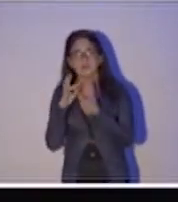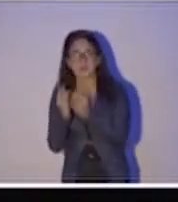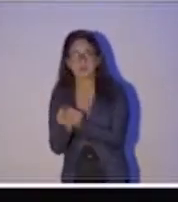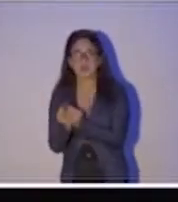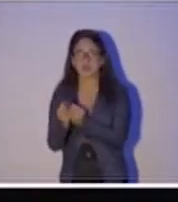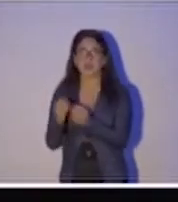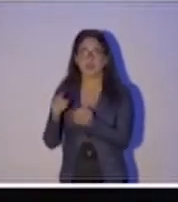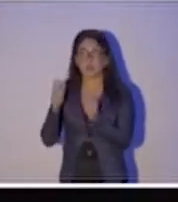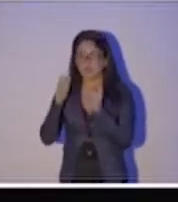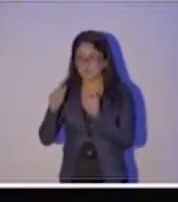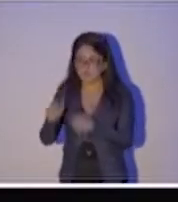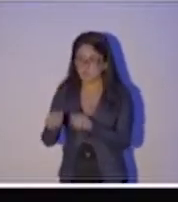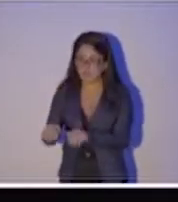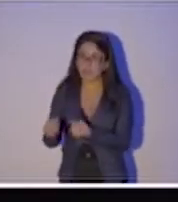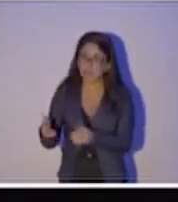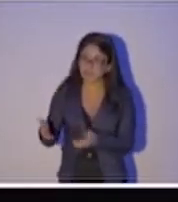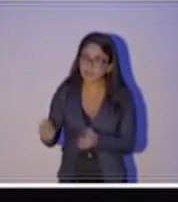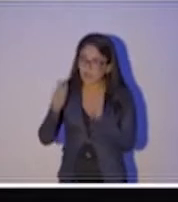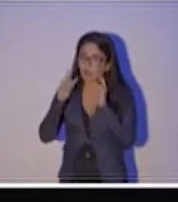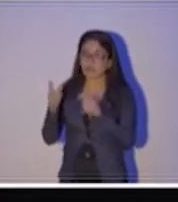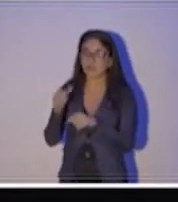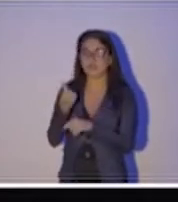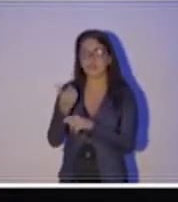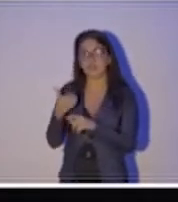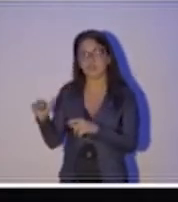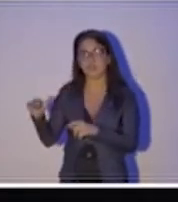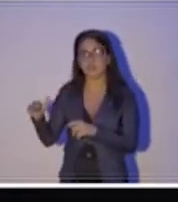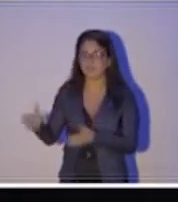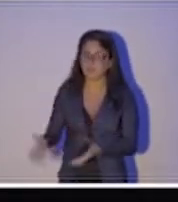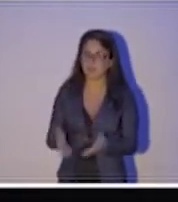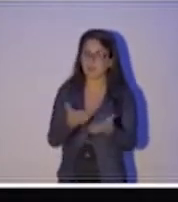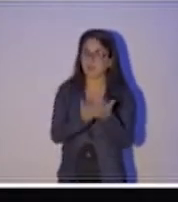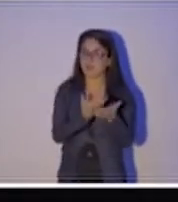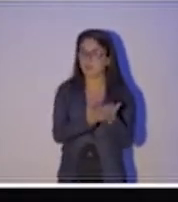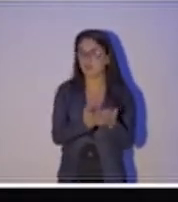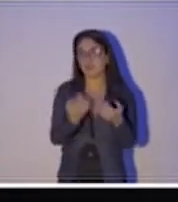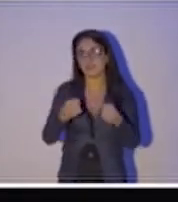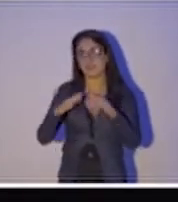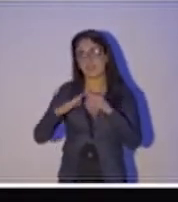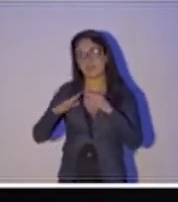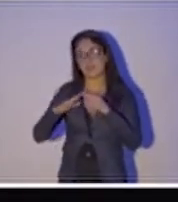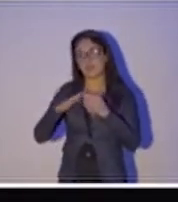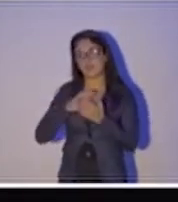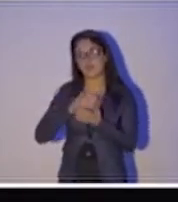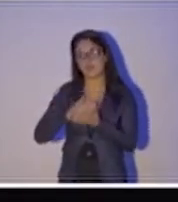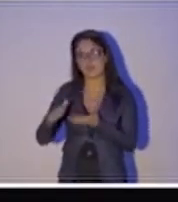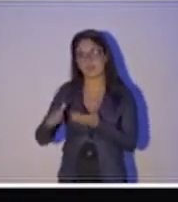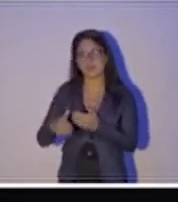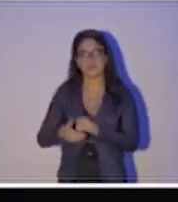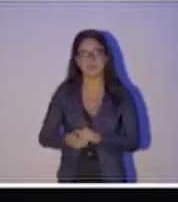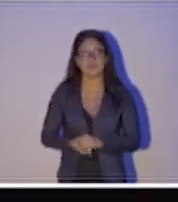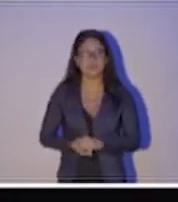dizer vai para a escola, ele não vai se sentir motivado aí. Tem que começar de casa.